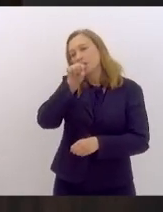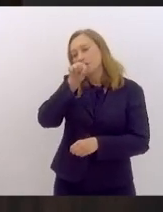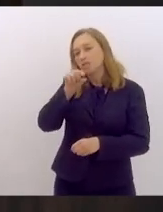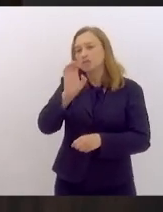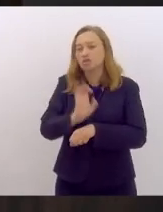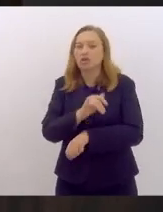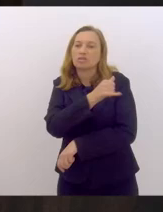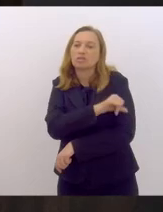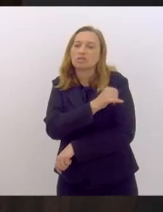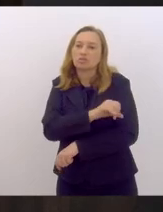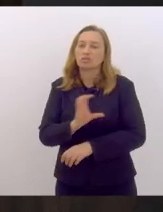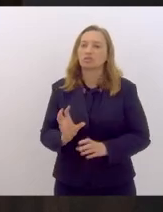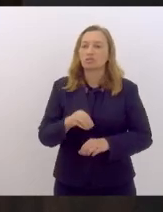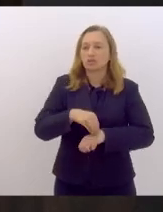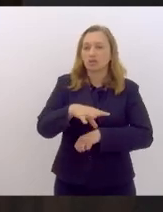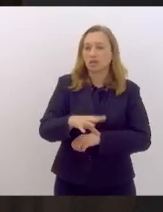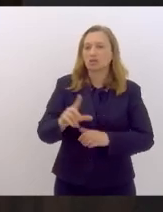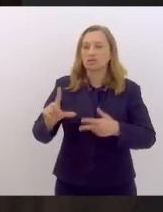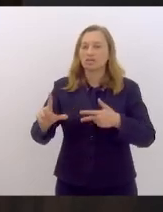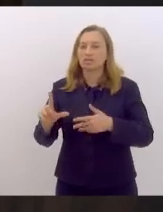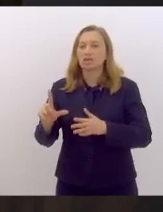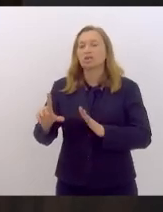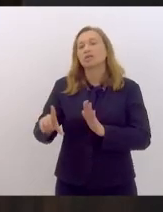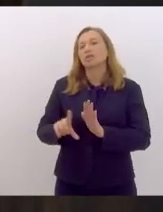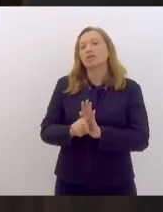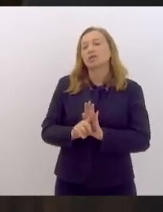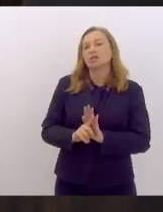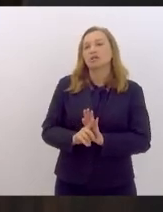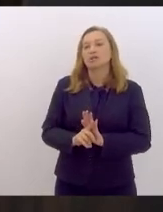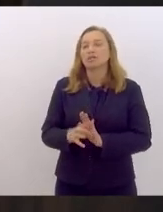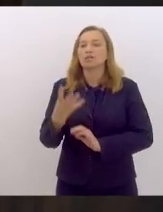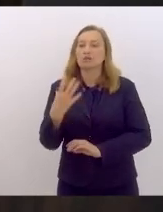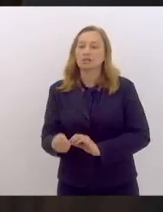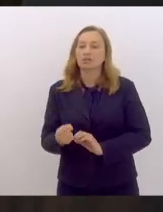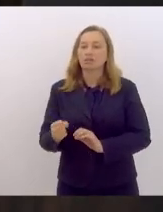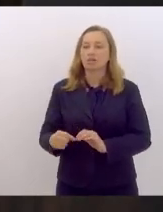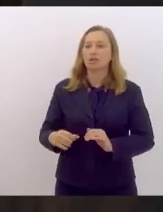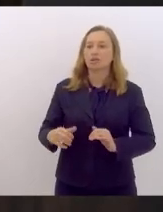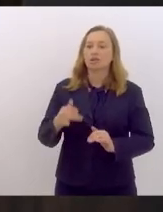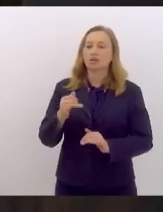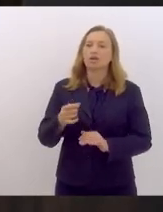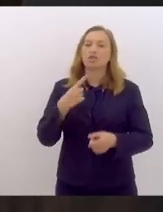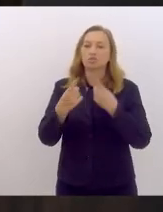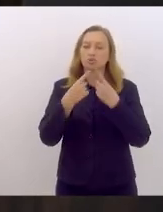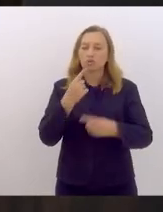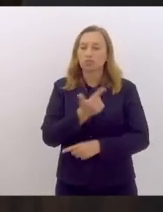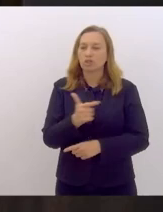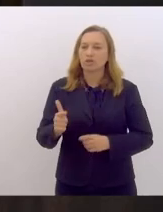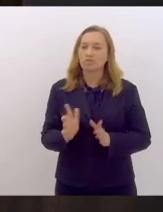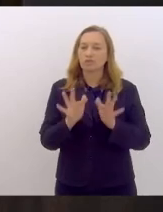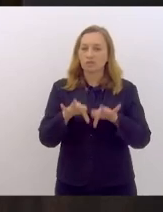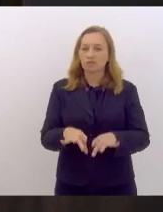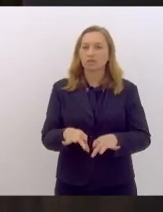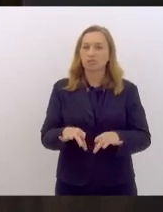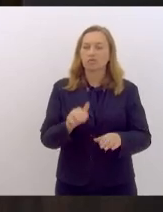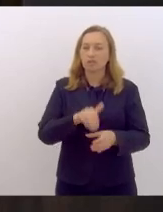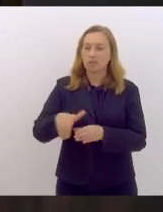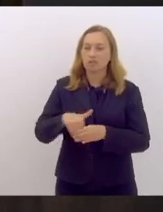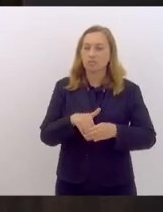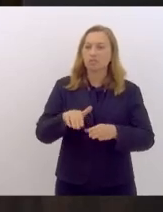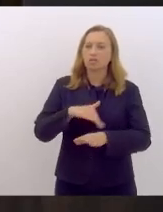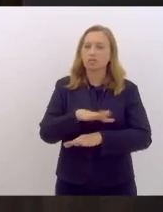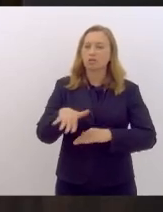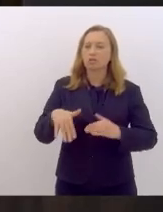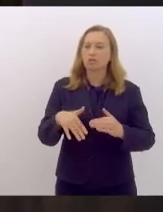Janeiro. Parecer das comissões de indicação legislativa, favorável. Relator, deputado subtenente. Em discussão, não havendo que queira discutir, encerrada a discussão e